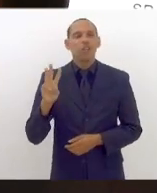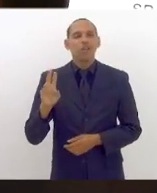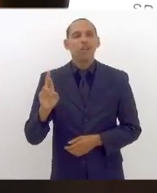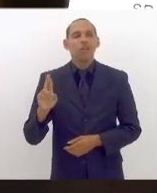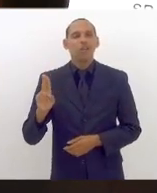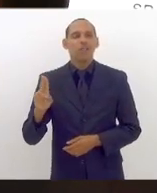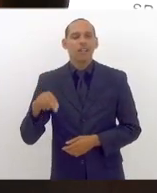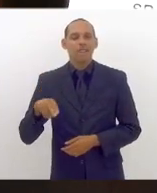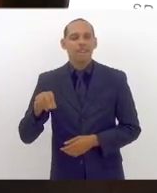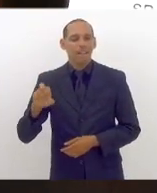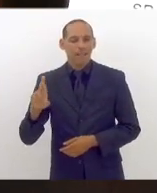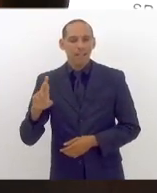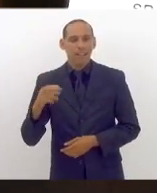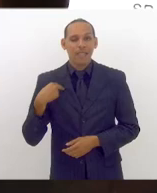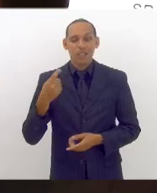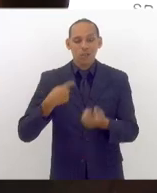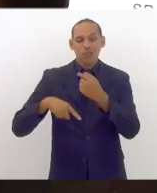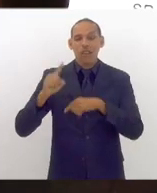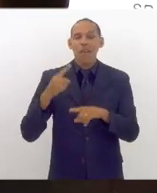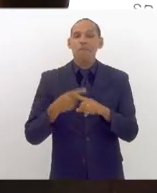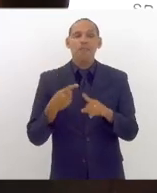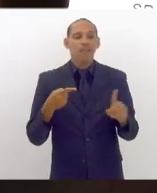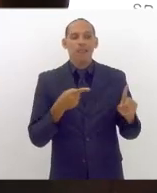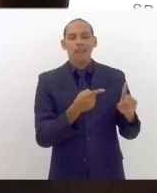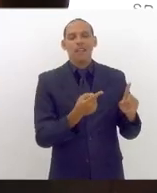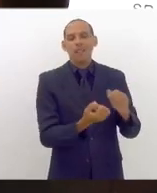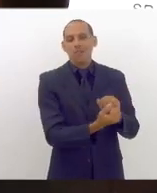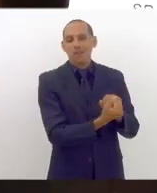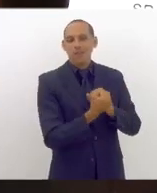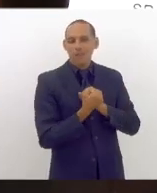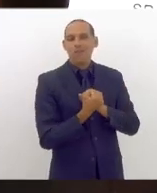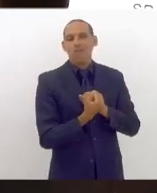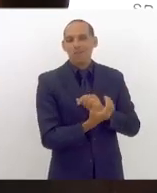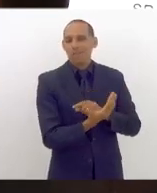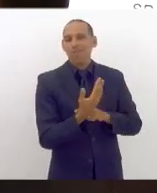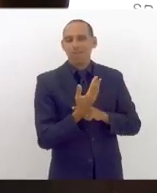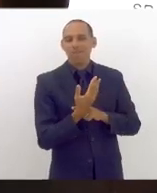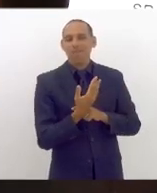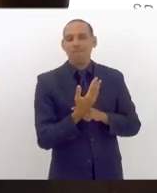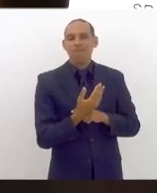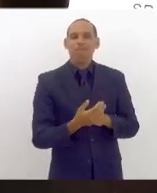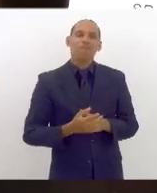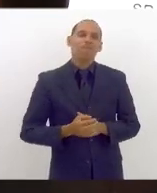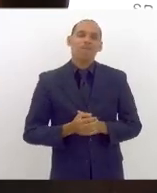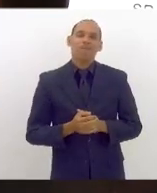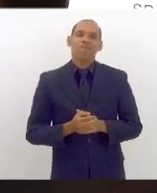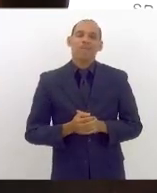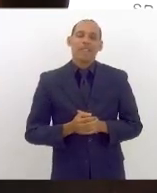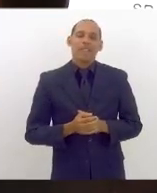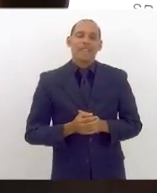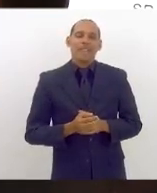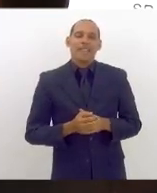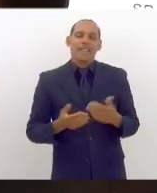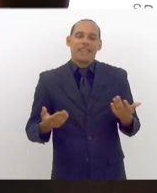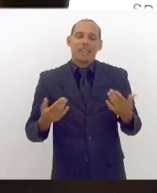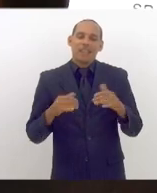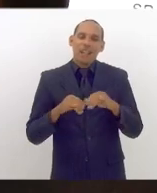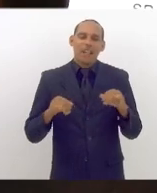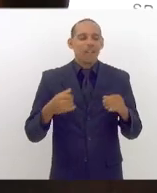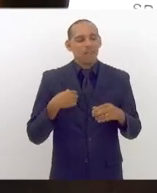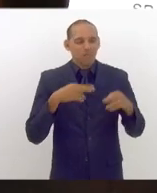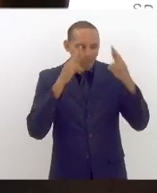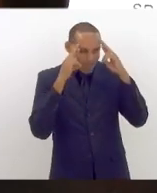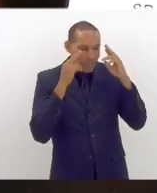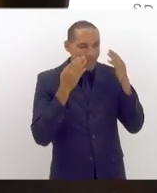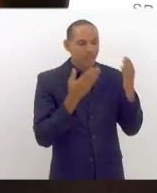se ele não tivesse aqui do meu lado então eu quero aqui dizer o quanto eu te respeito